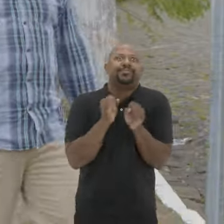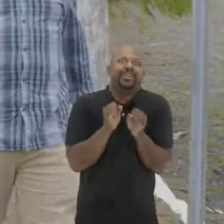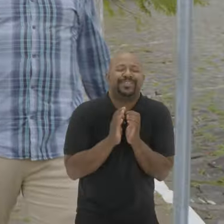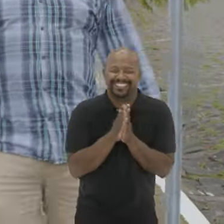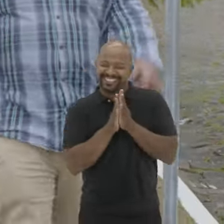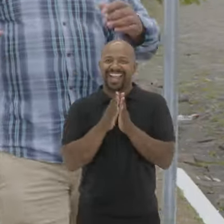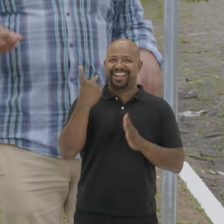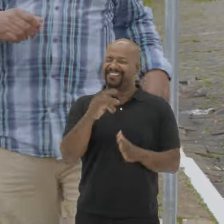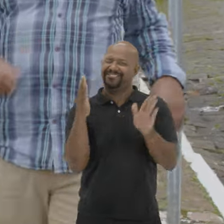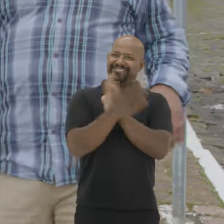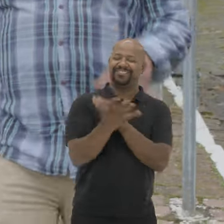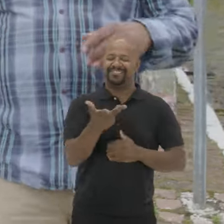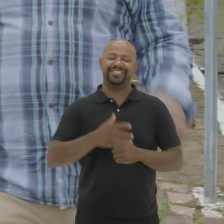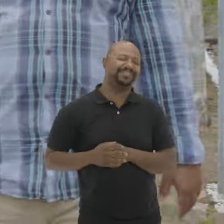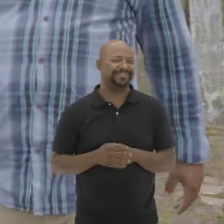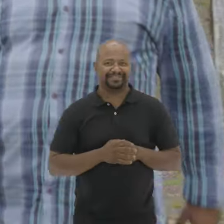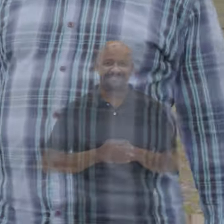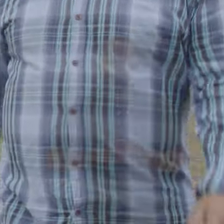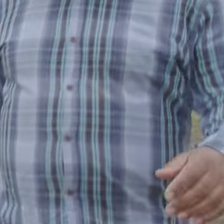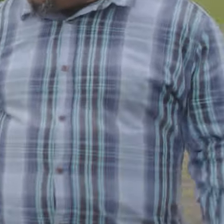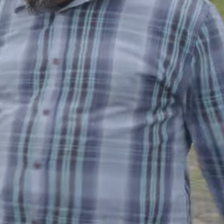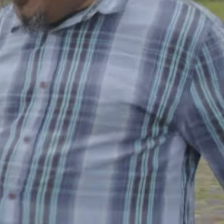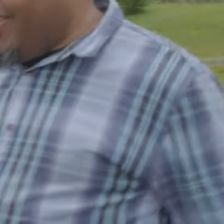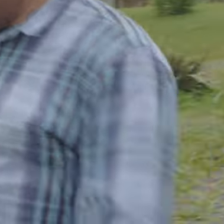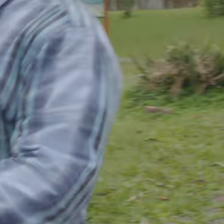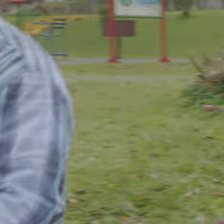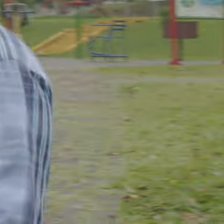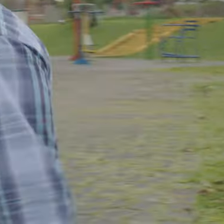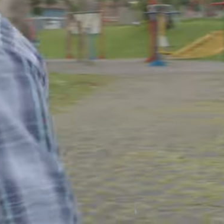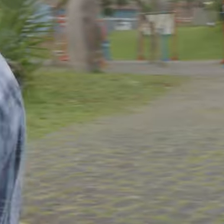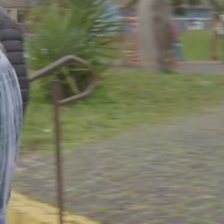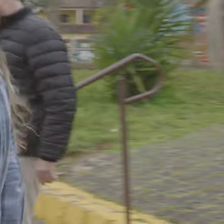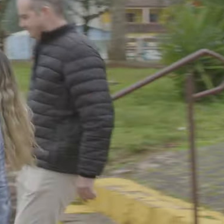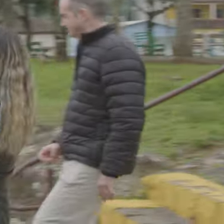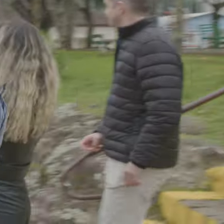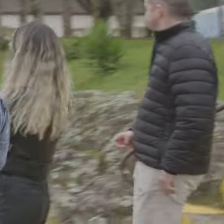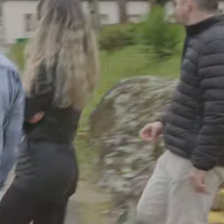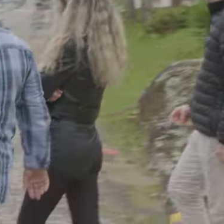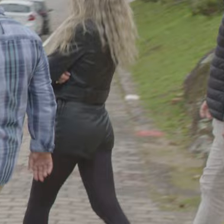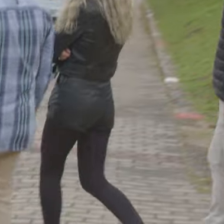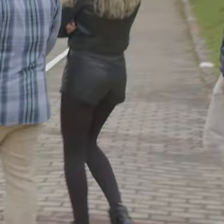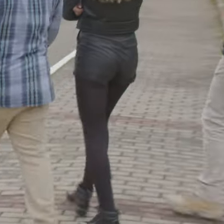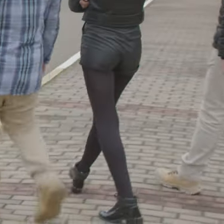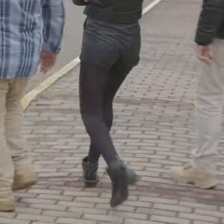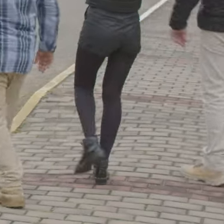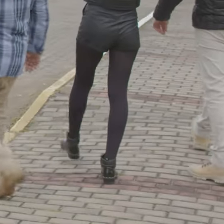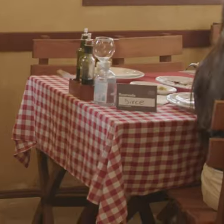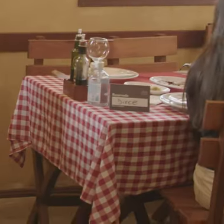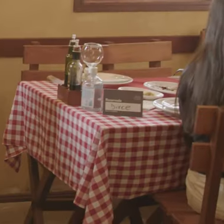frio. Vamos lá, então. Vamos lá. Eles atravessam uma avenida e entram em um restaurante em estilo de